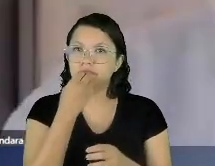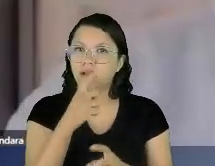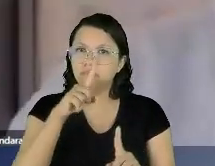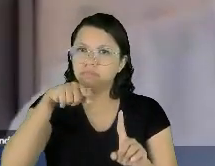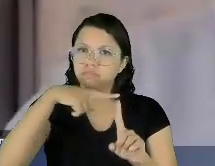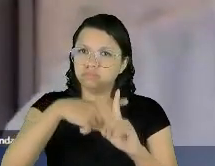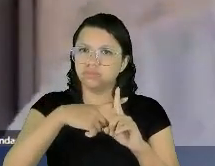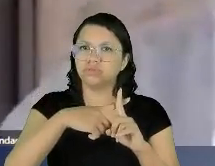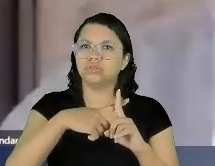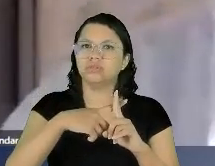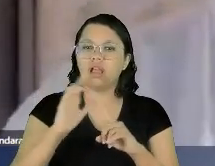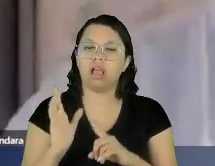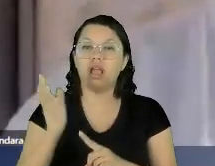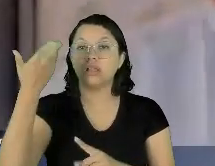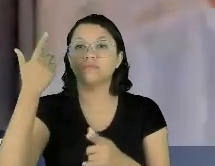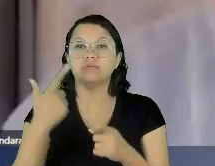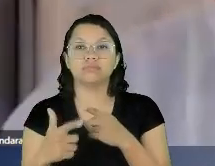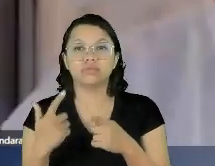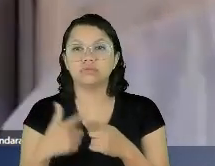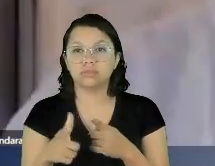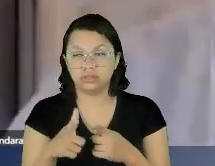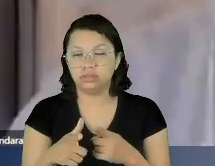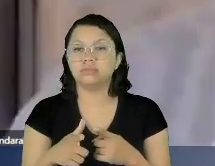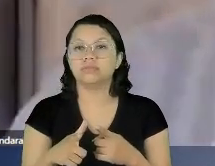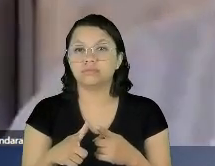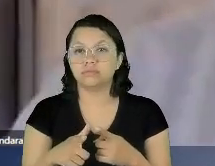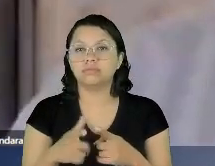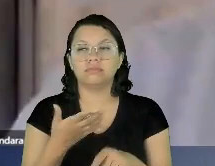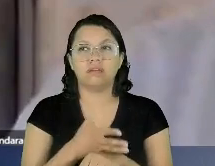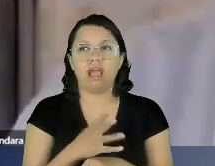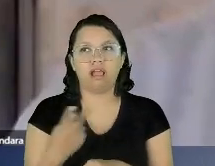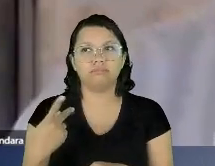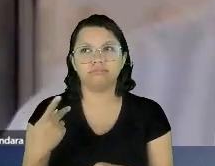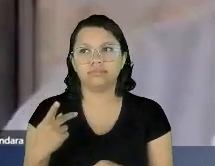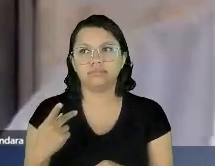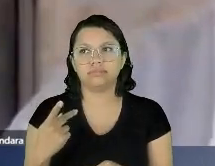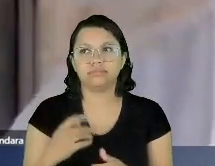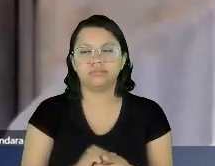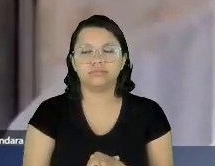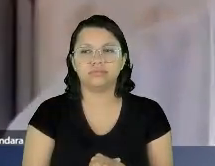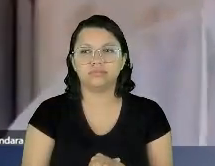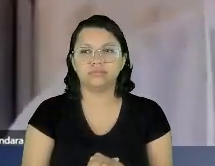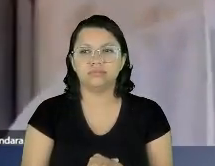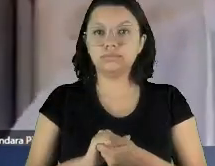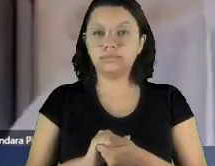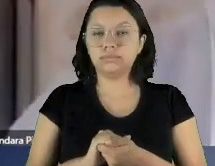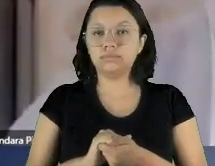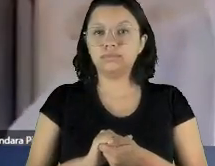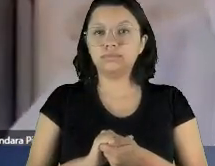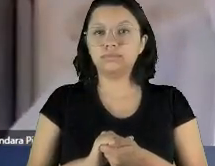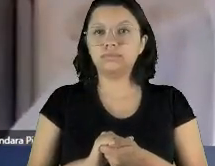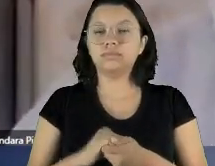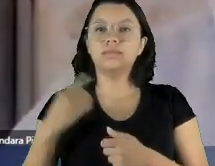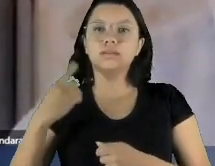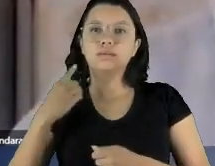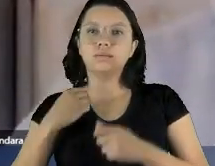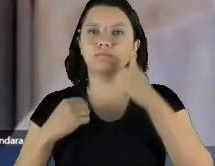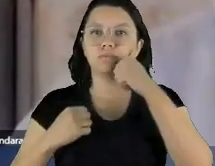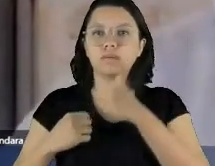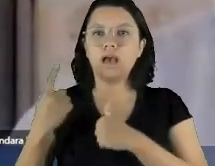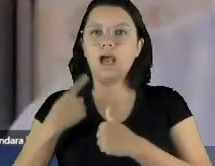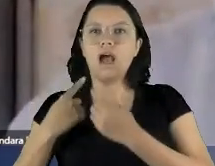positivo solucionar um problema prático para nós, né? Advogados e advogadas,